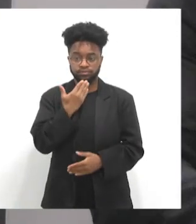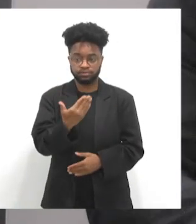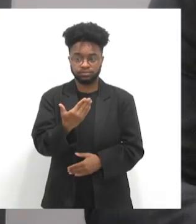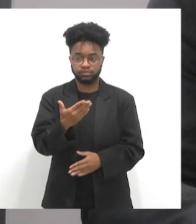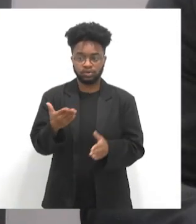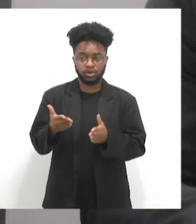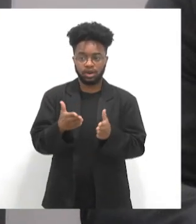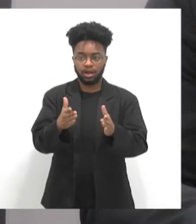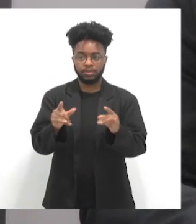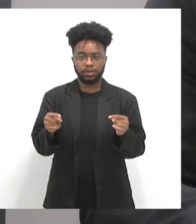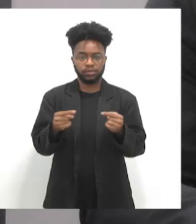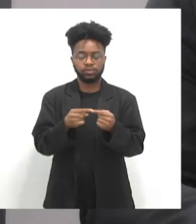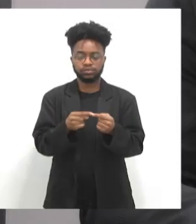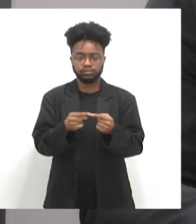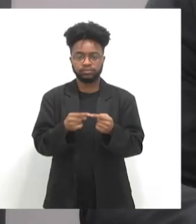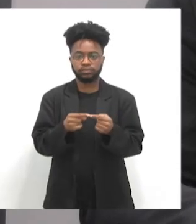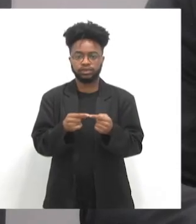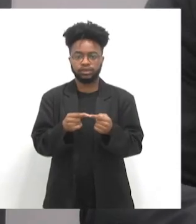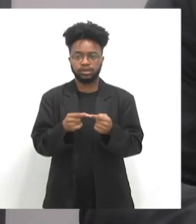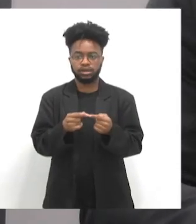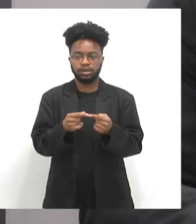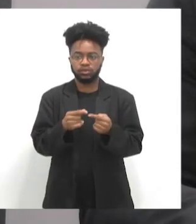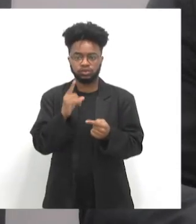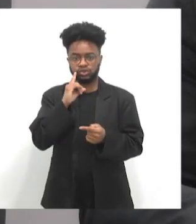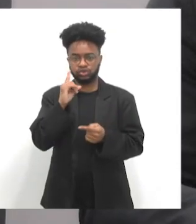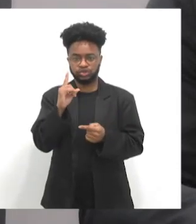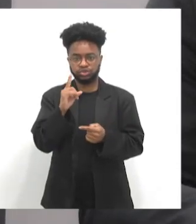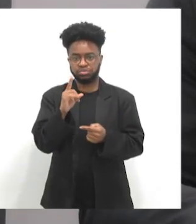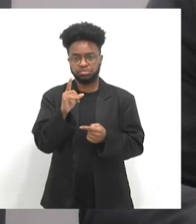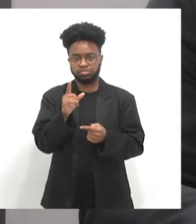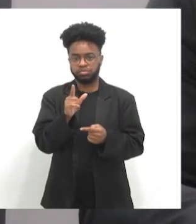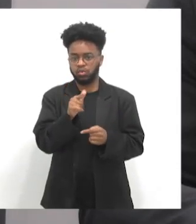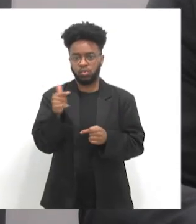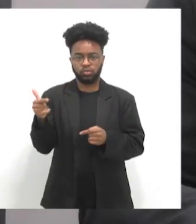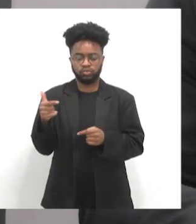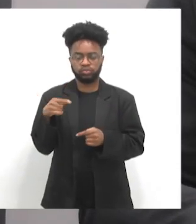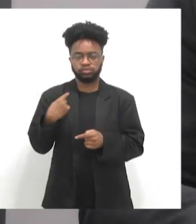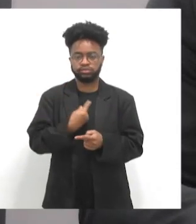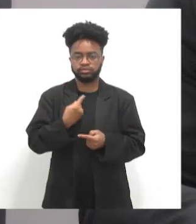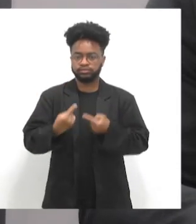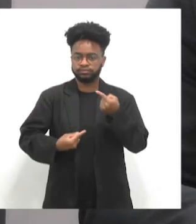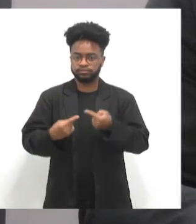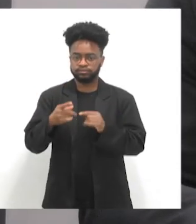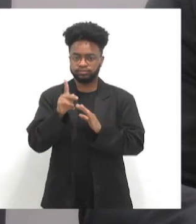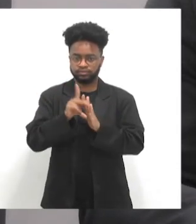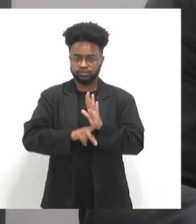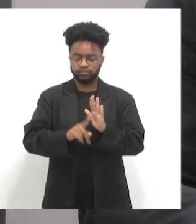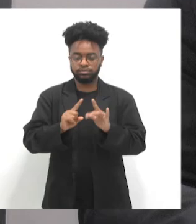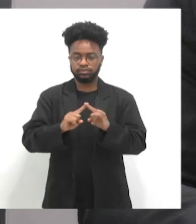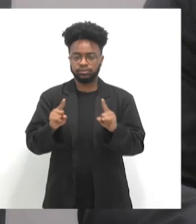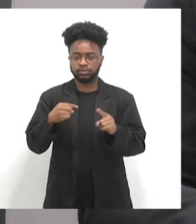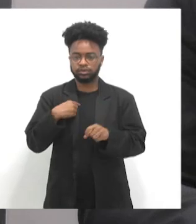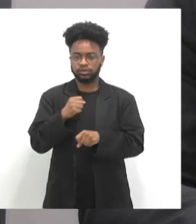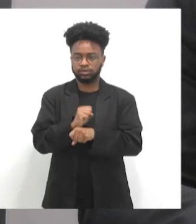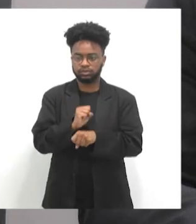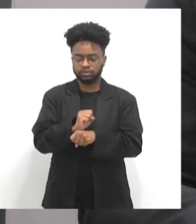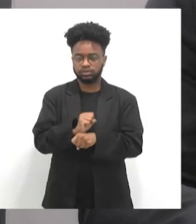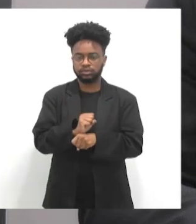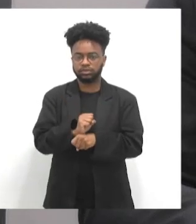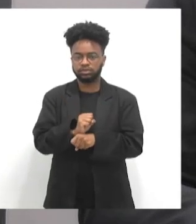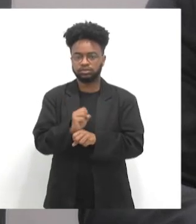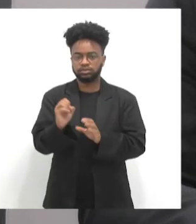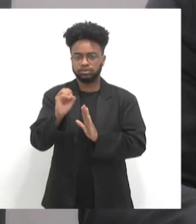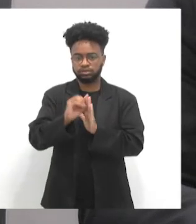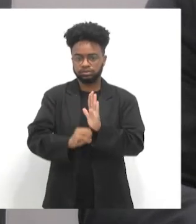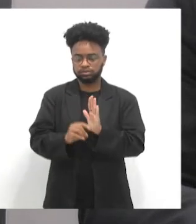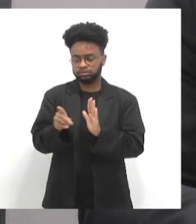caminho para um dia extra que pudéssemos, então, discutir os projetos. Mas, então, aguardando o ofício de